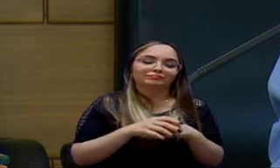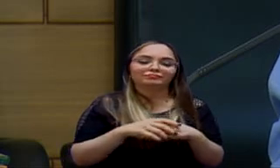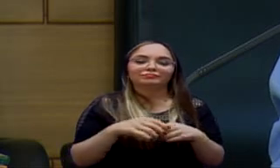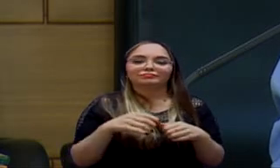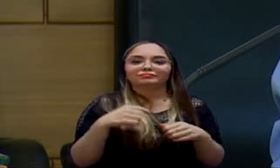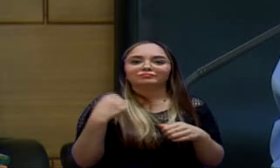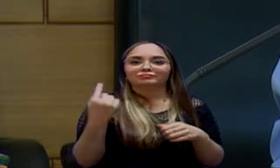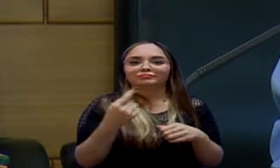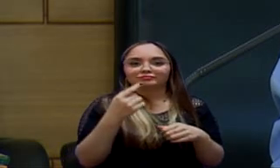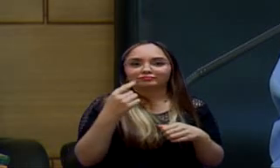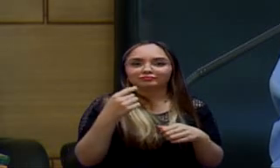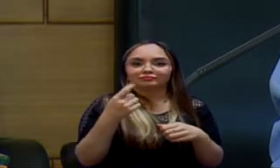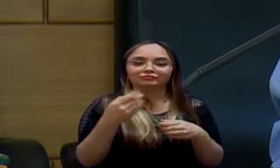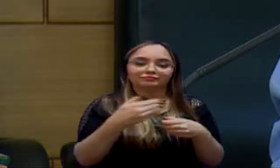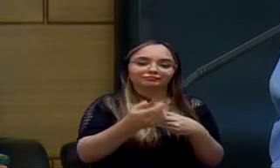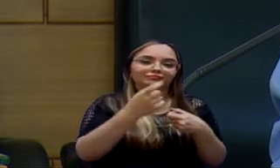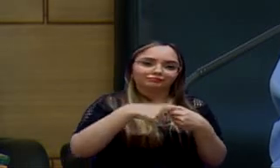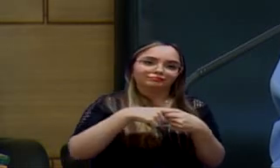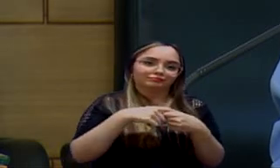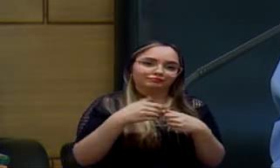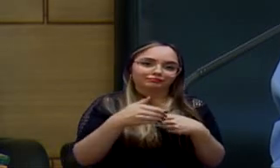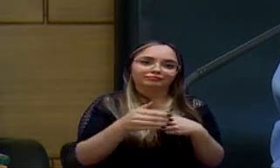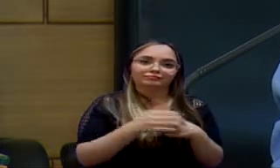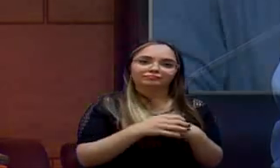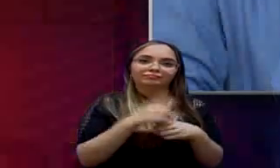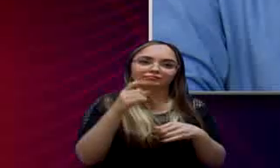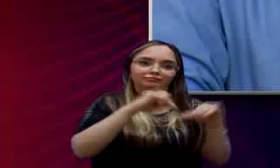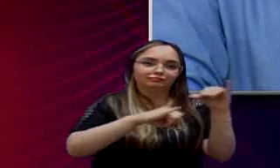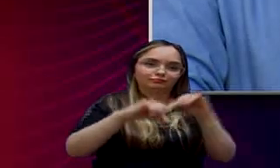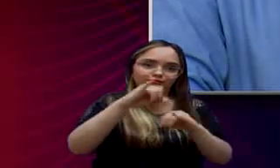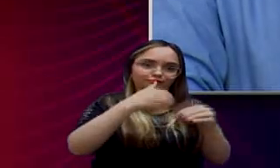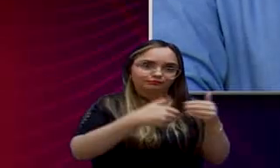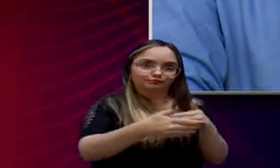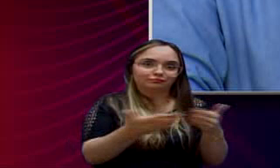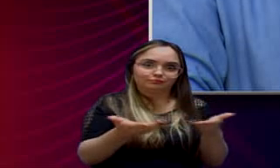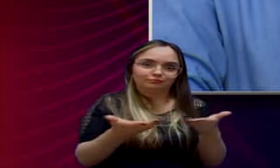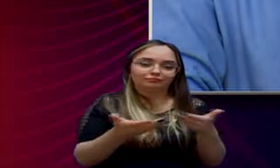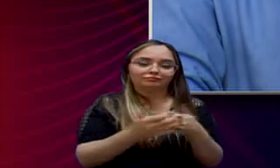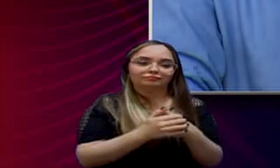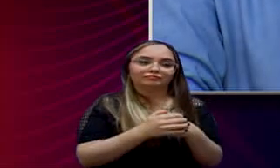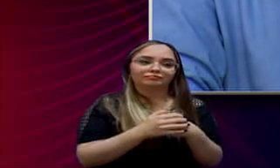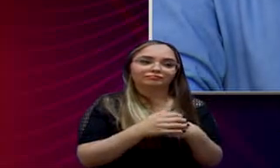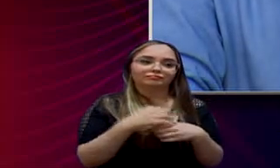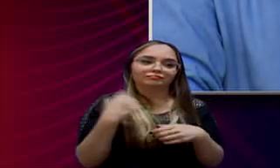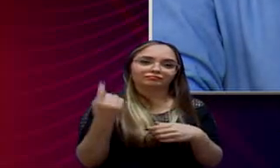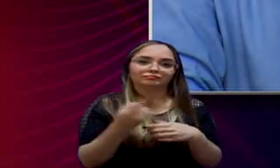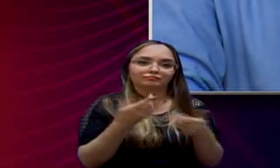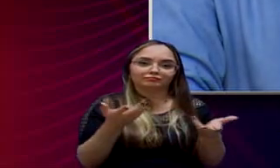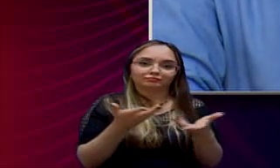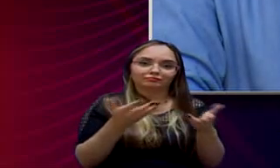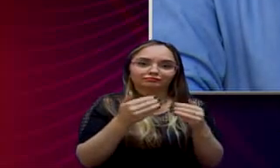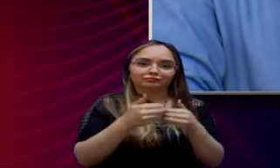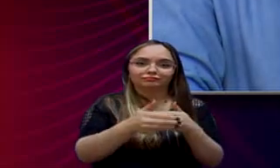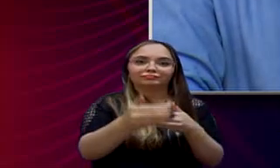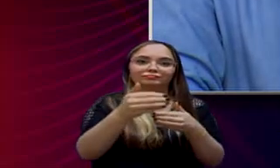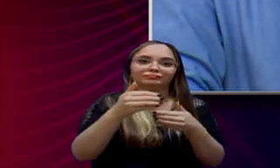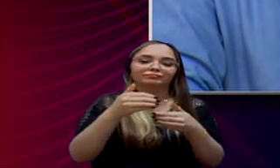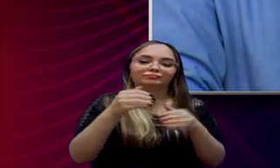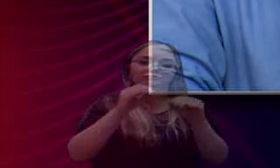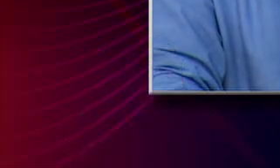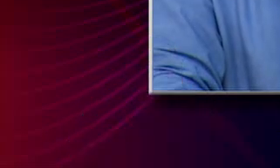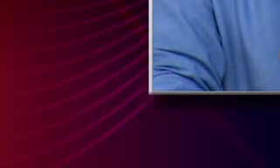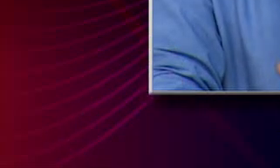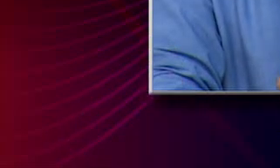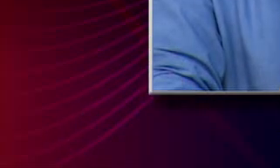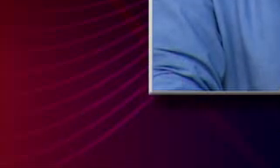volta a dizer os laboratórios agora né que veja nós estamos passando pelo processo de laboratório de imagem